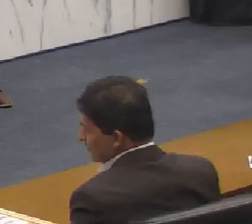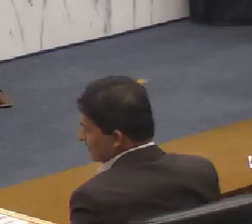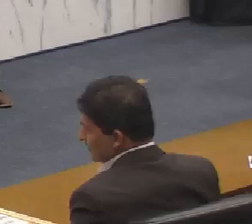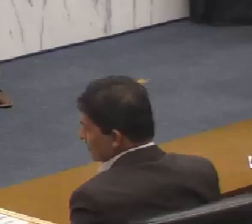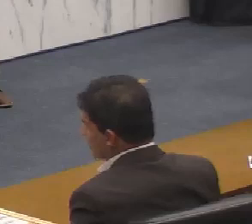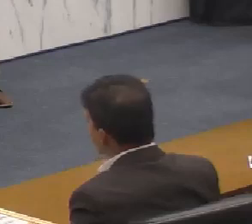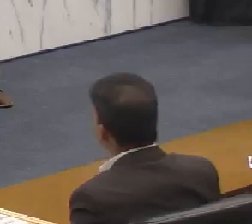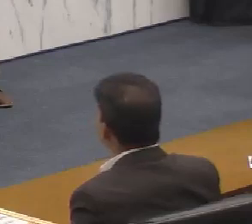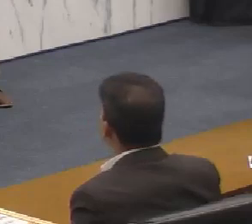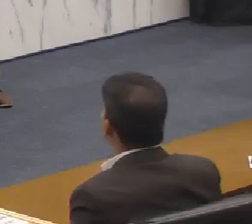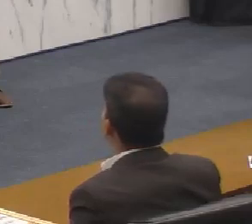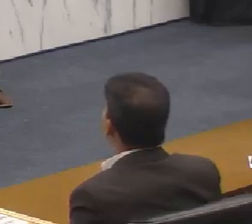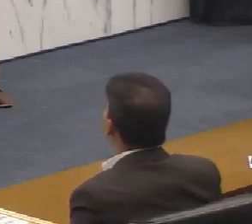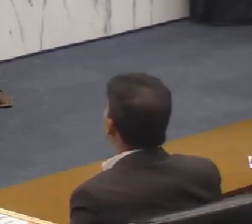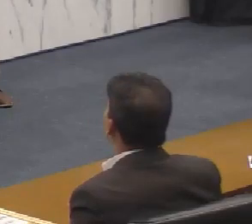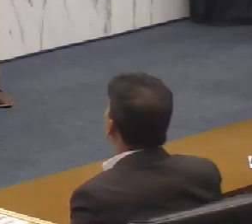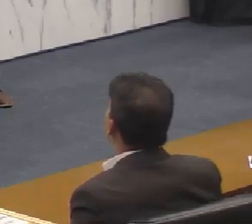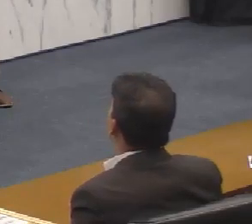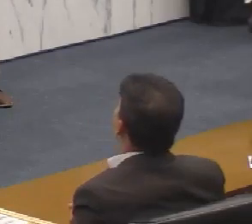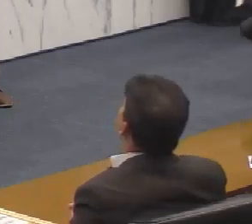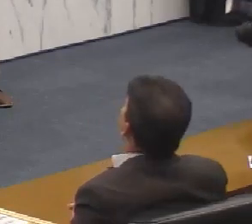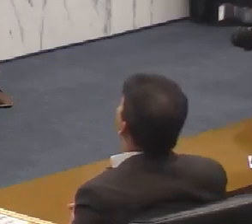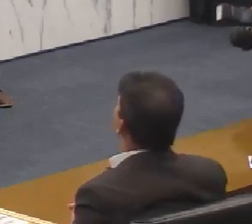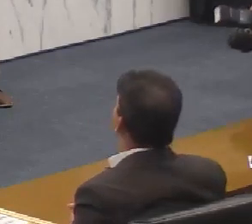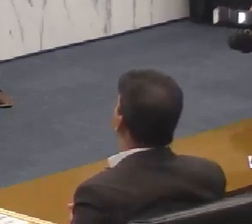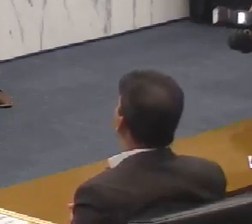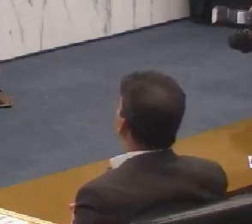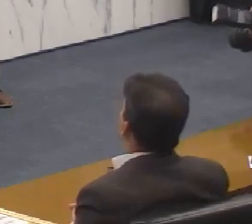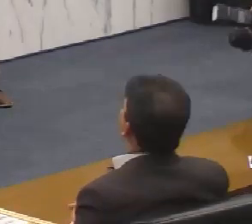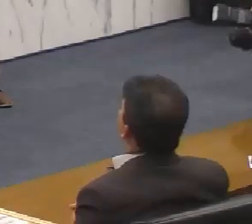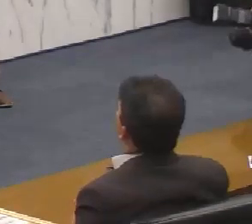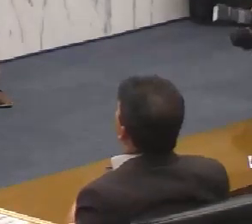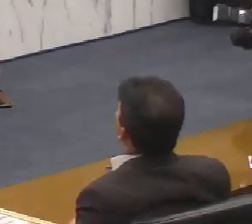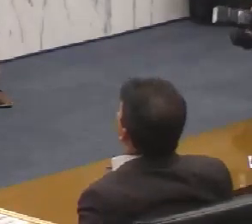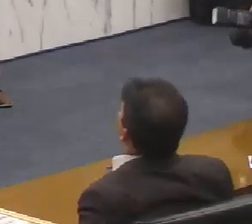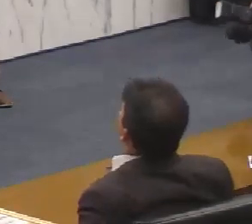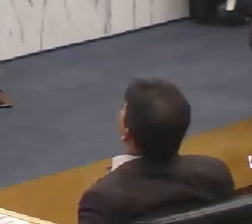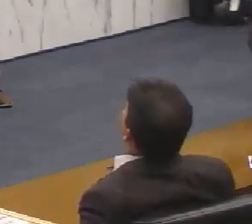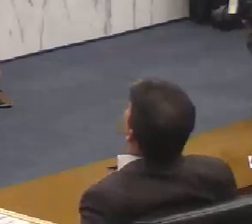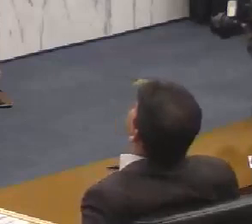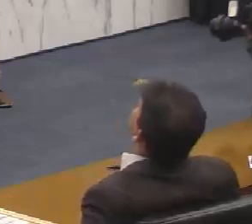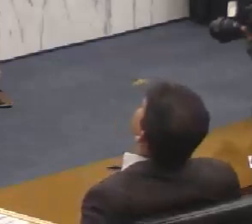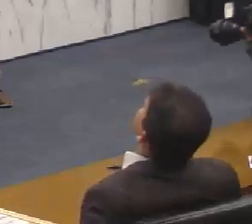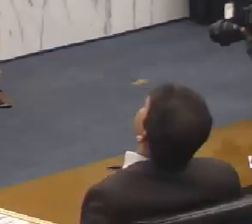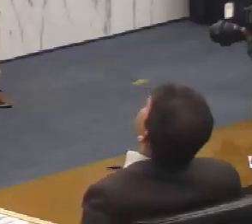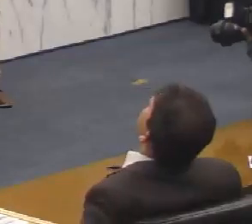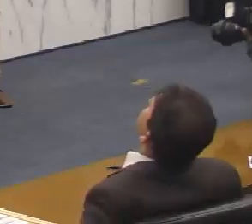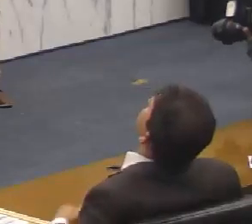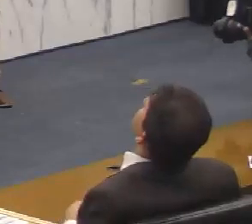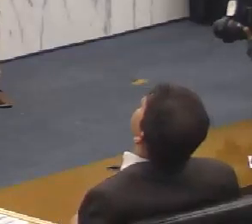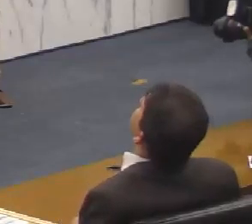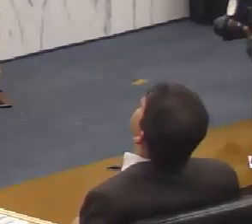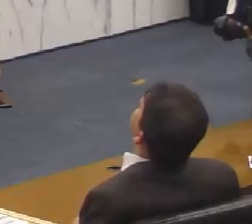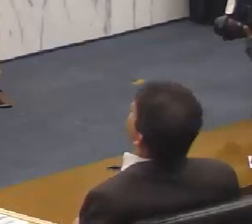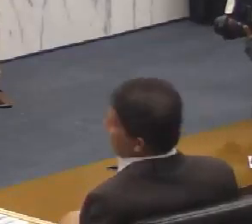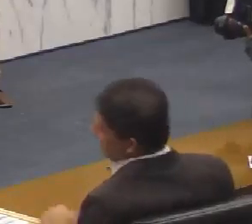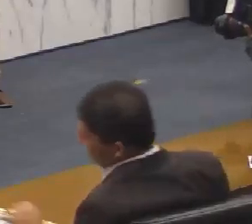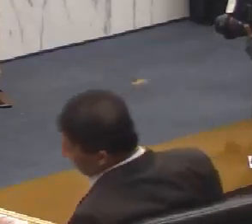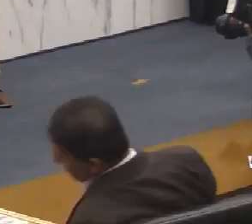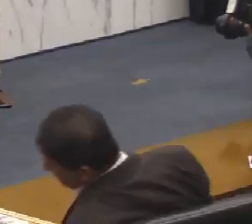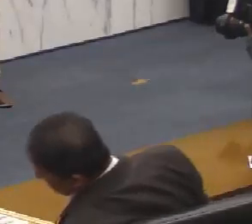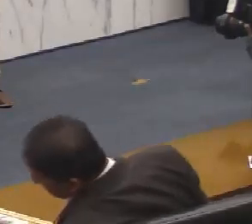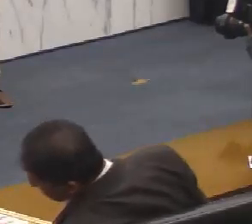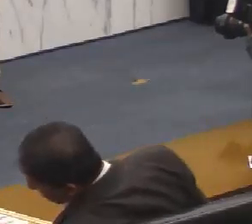retirar. Uma flor que tem espinho você pode se arranhar. Se o bem e o